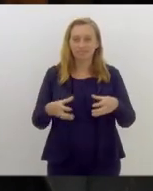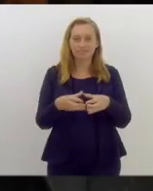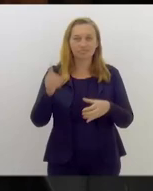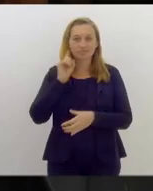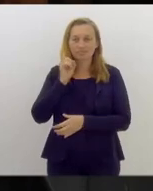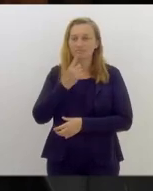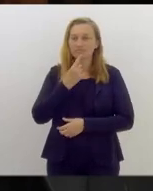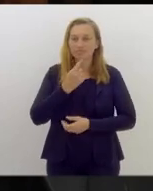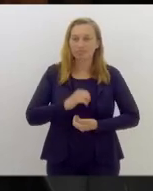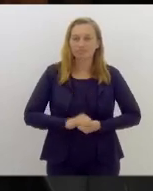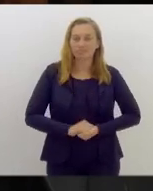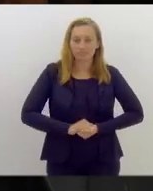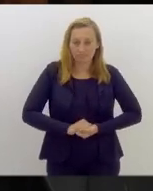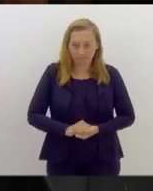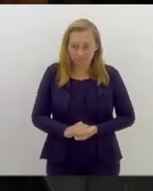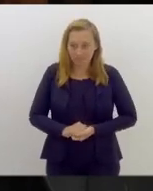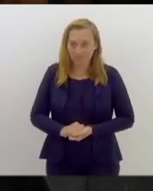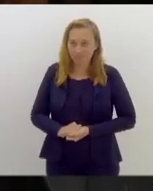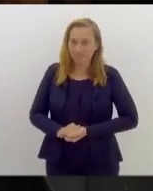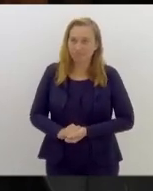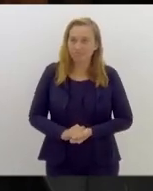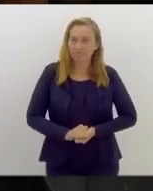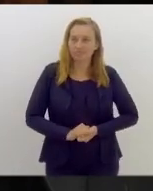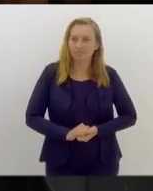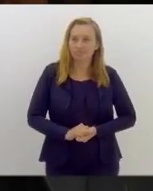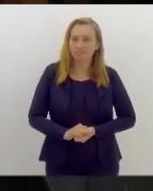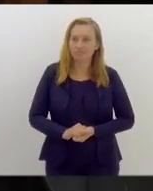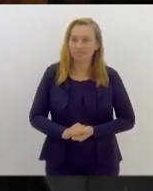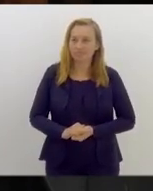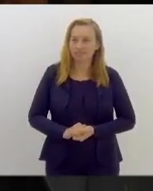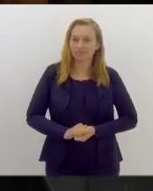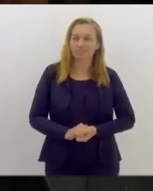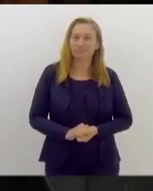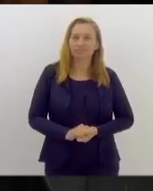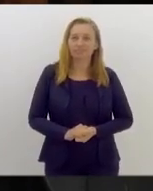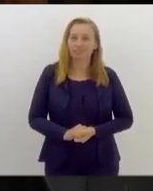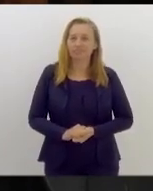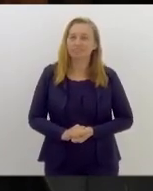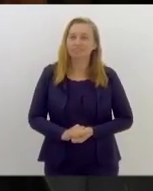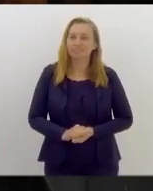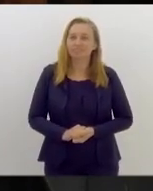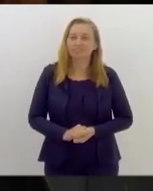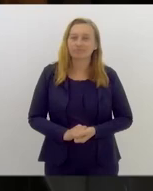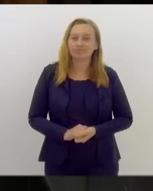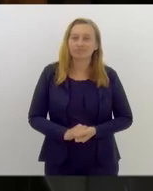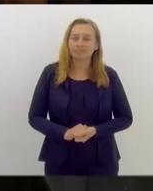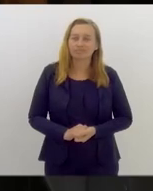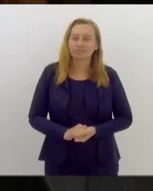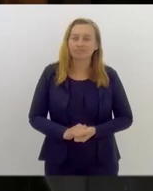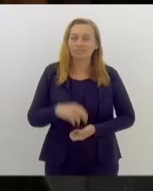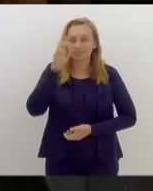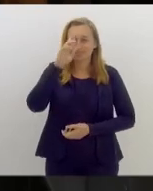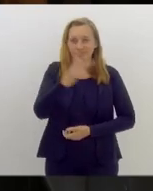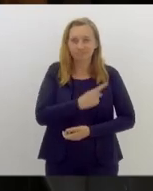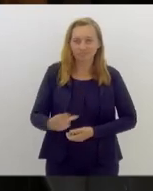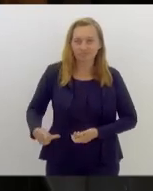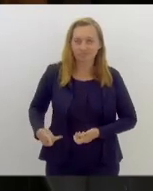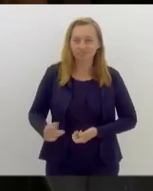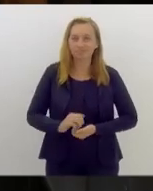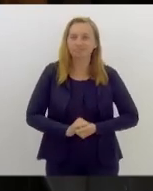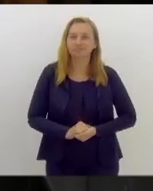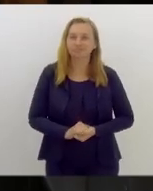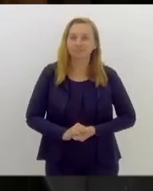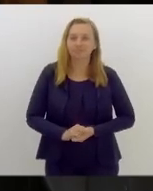voz aos deficientes auditivos. Senhor presidente,